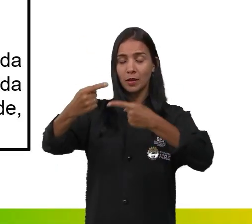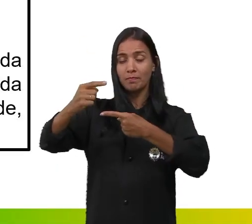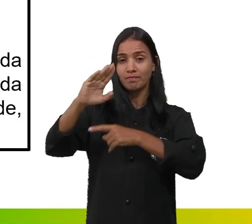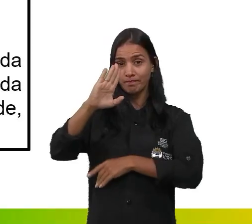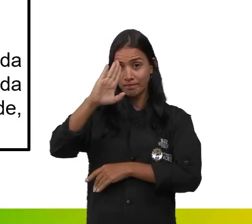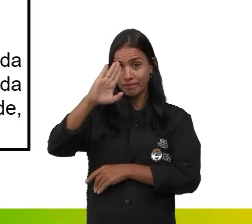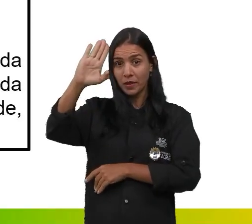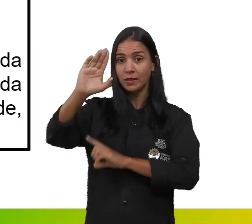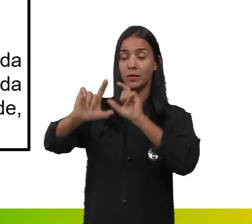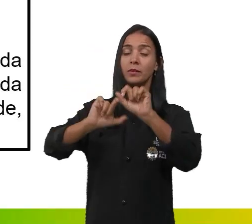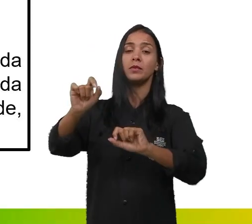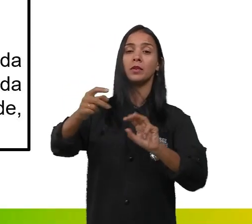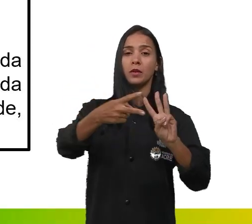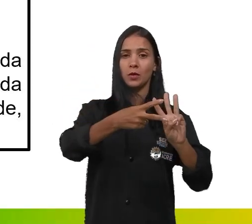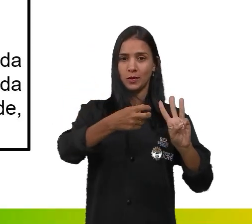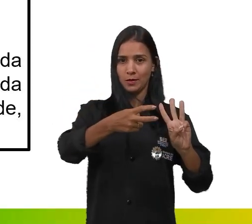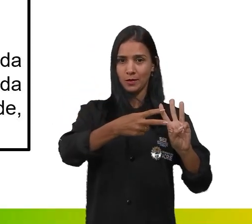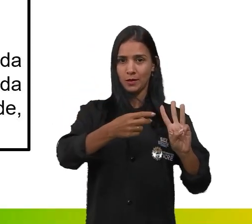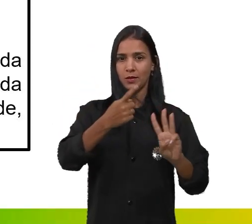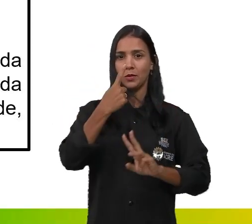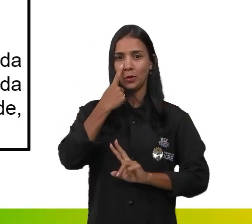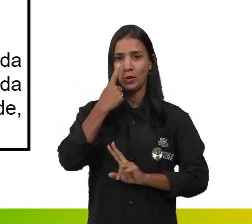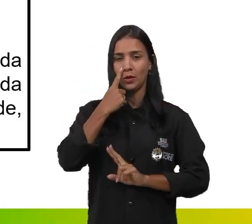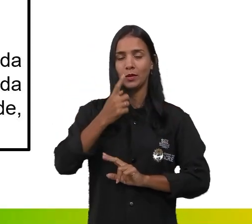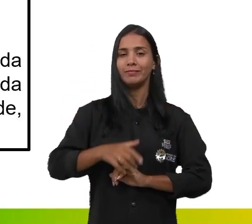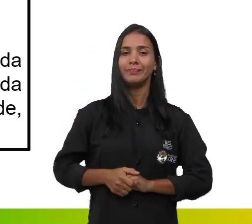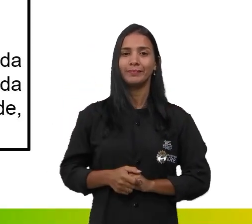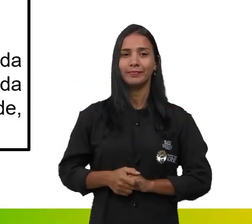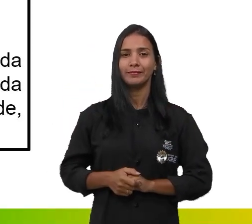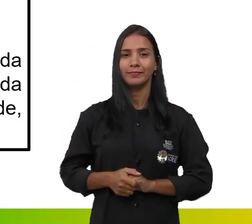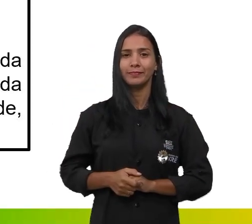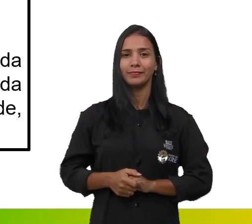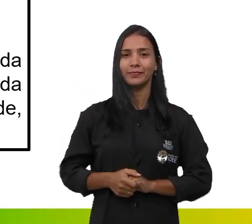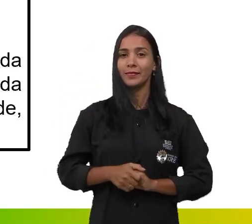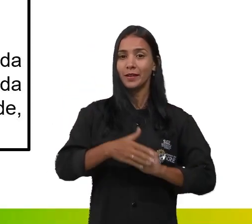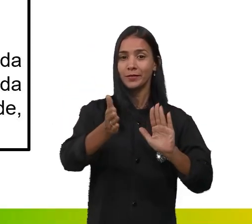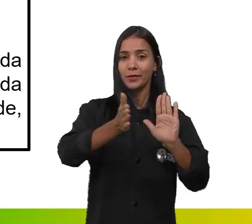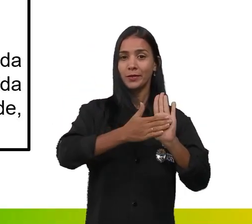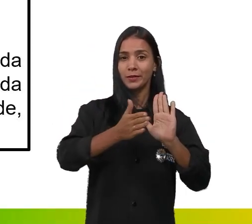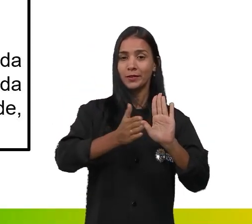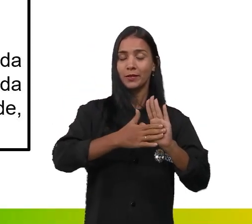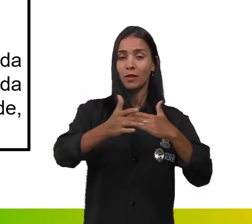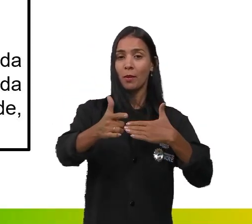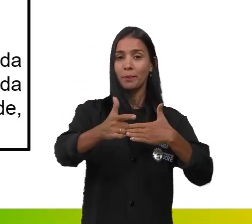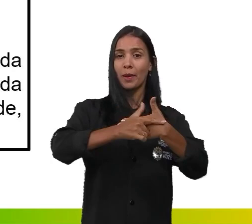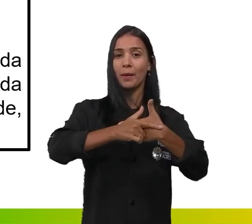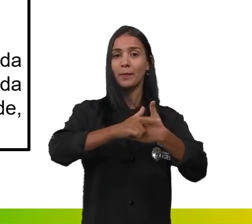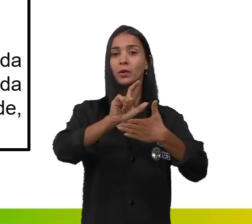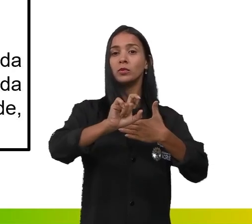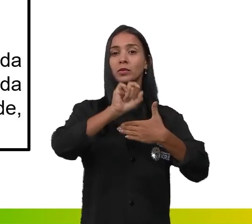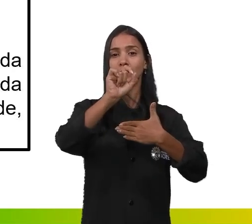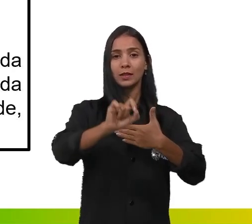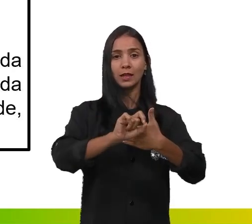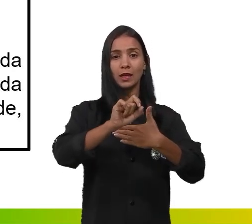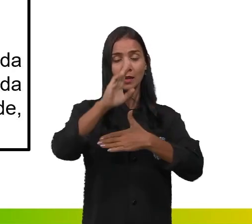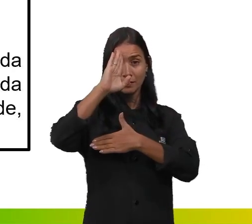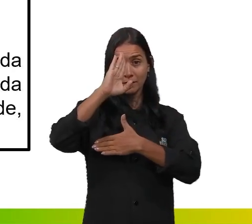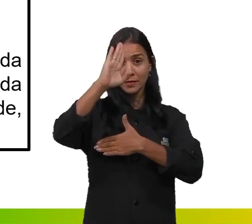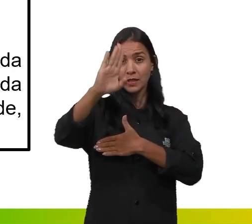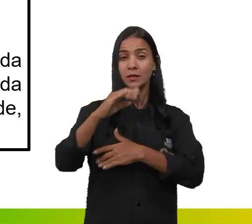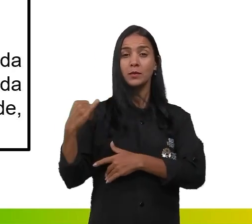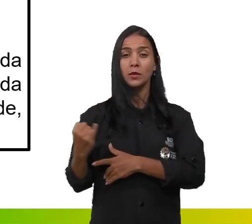os ameríndios. Então, destaca o papel crucial dos povos indígenas na preservação